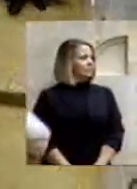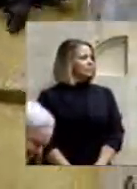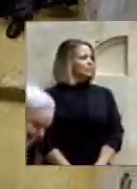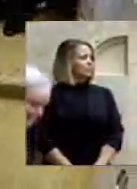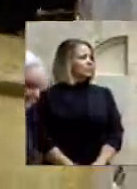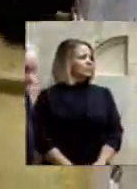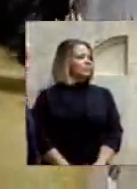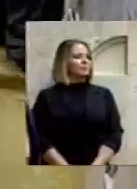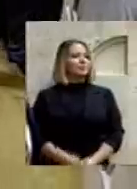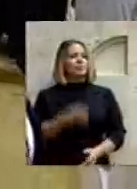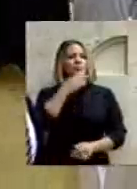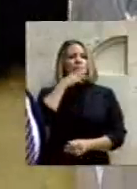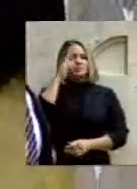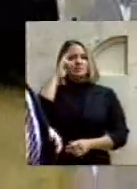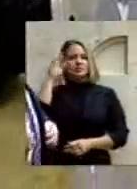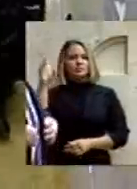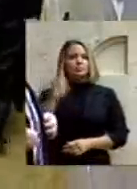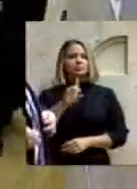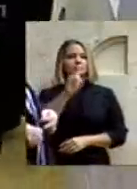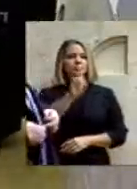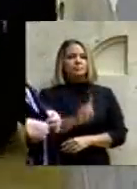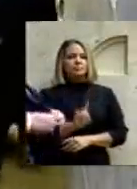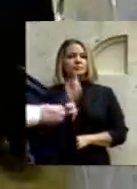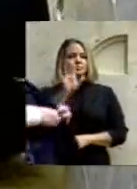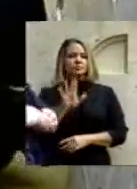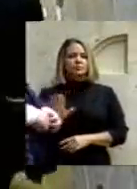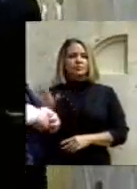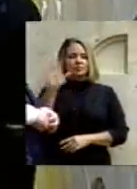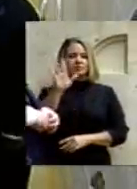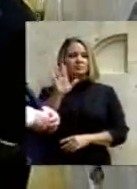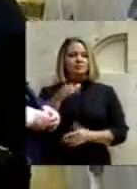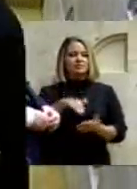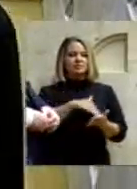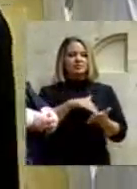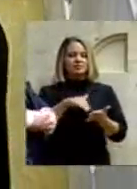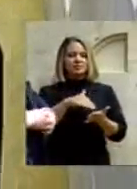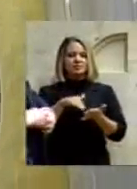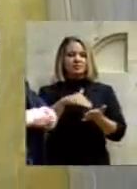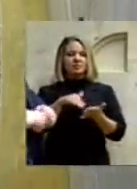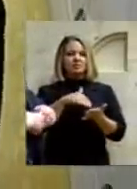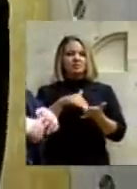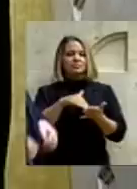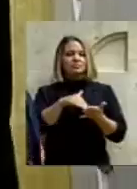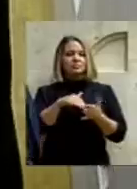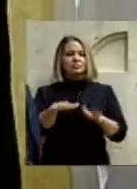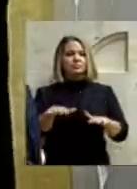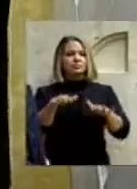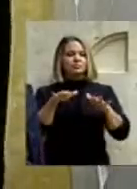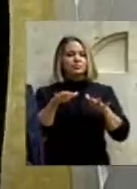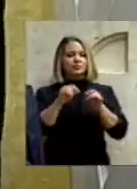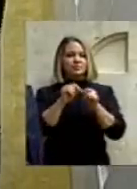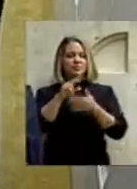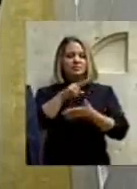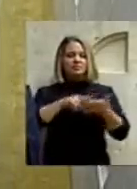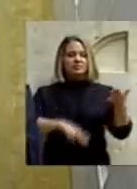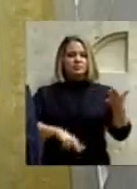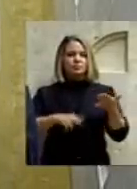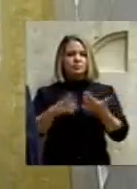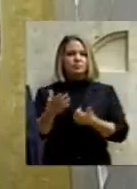O senhor diretor-geral da Secretaria do Tribunal fará a leitura do termo de